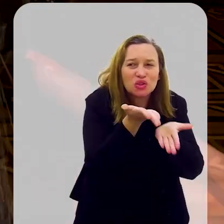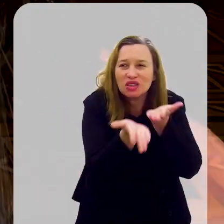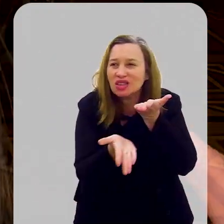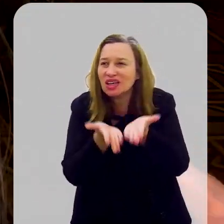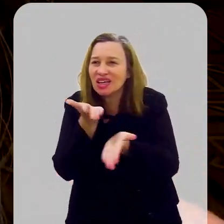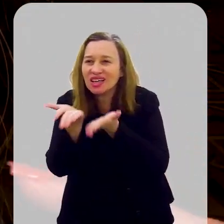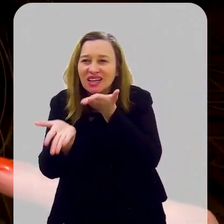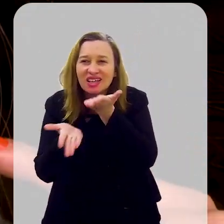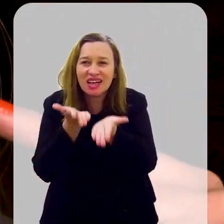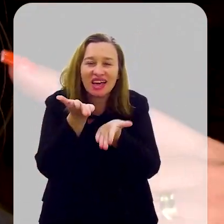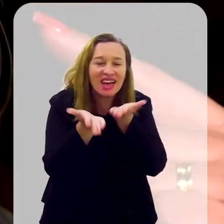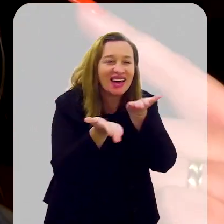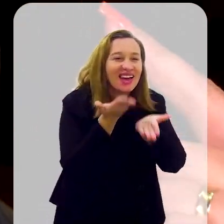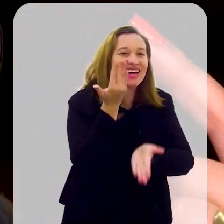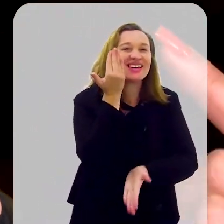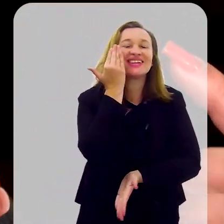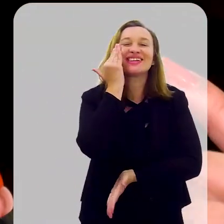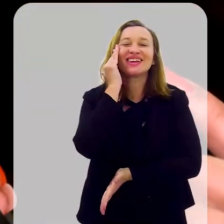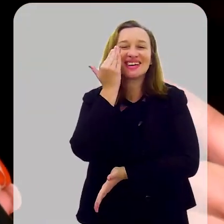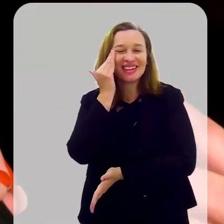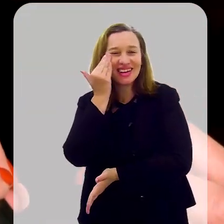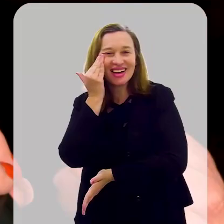o idioma